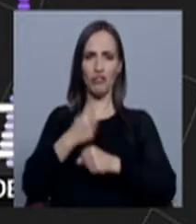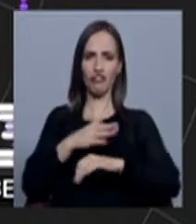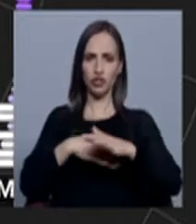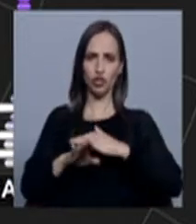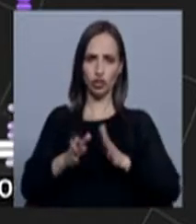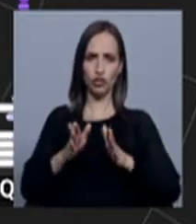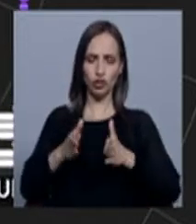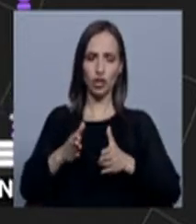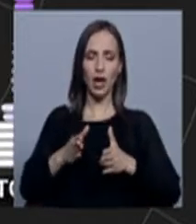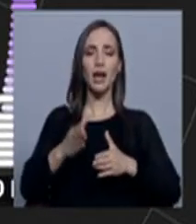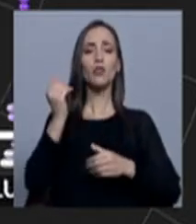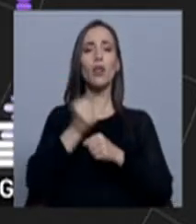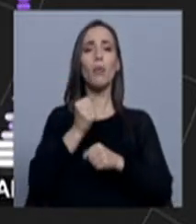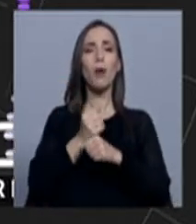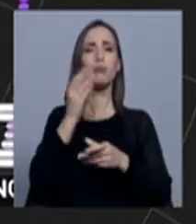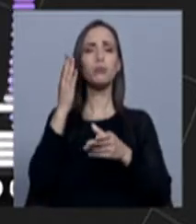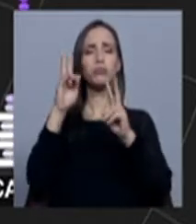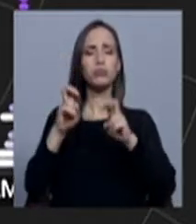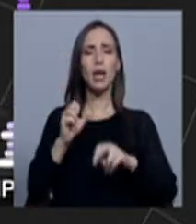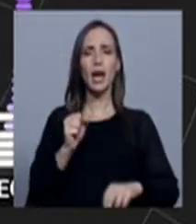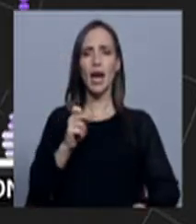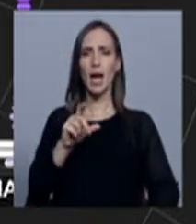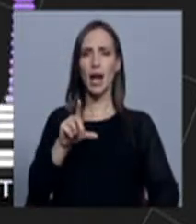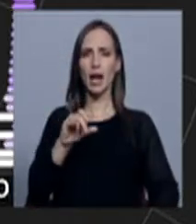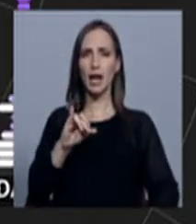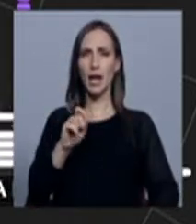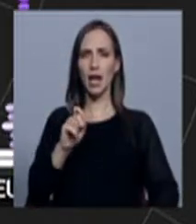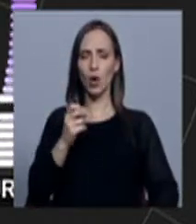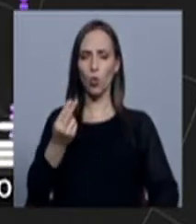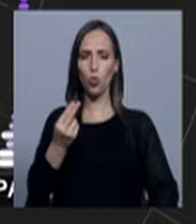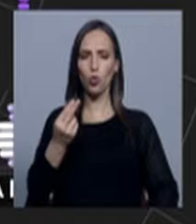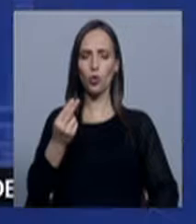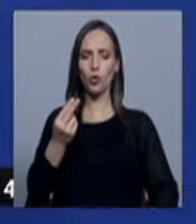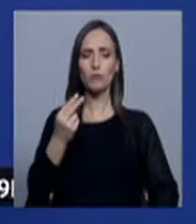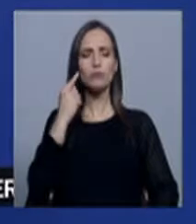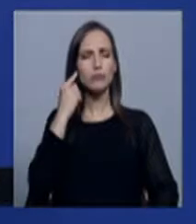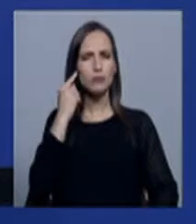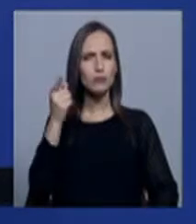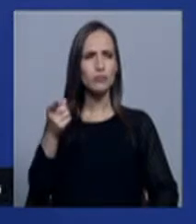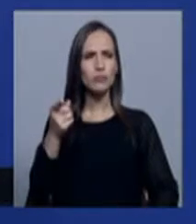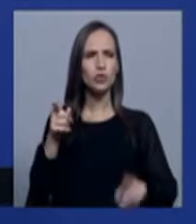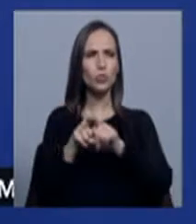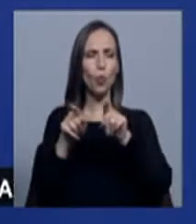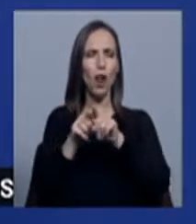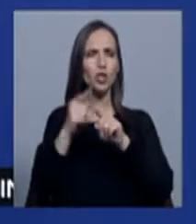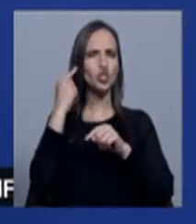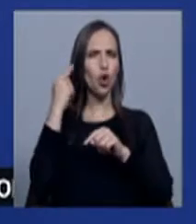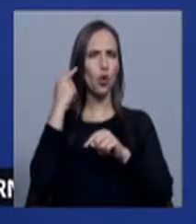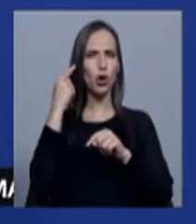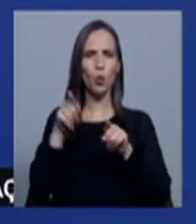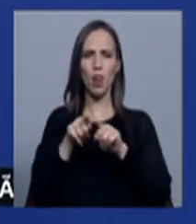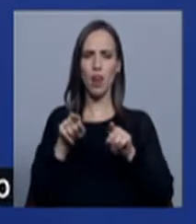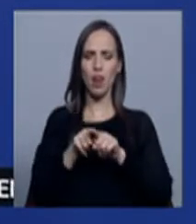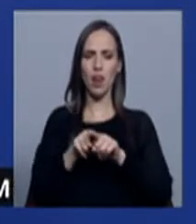missão Galileu. E então reconheceu nessa sonda Galileu, na missão Galileu, este som de rádio. E então o que é